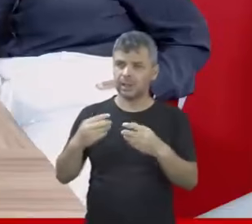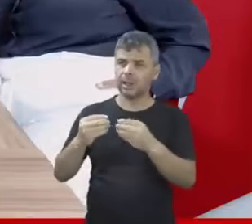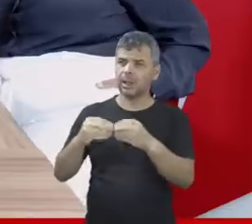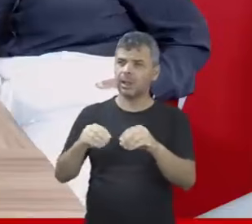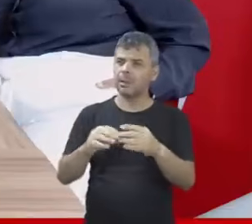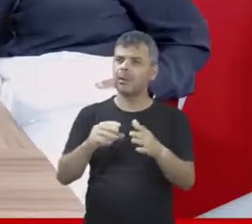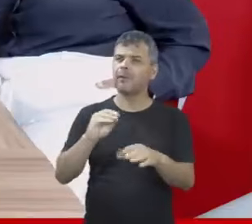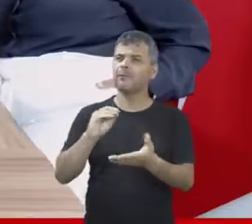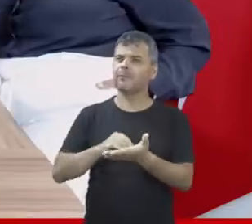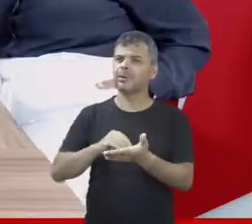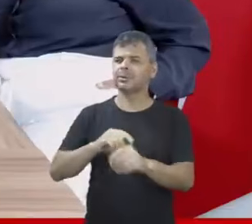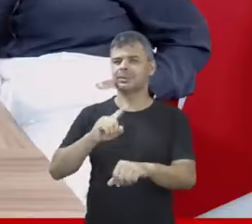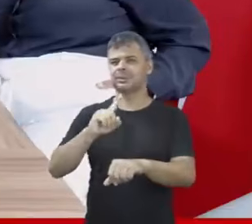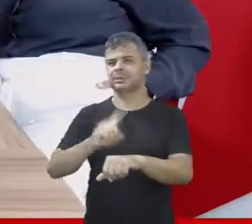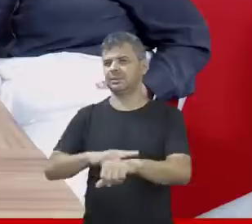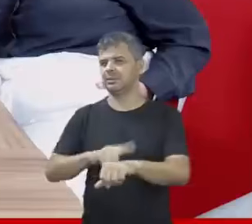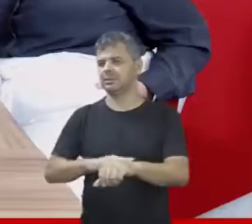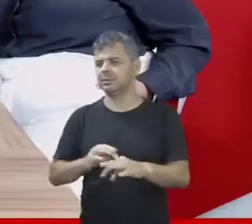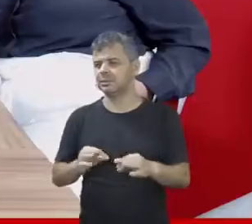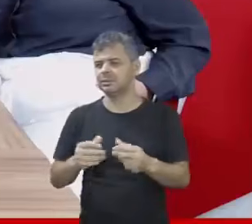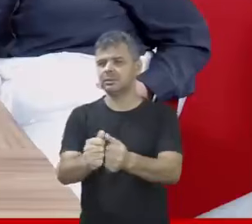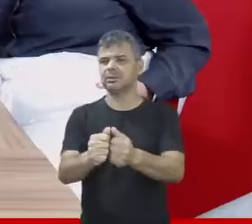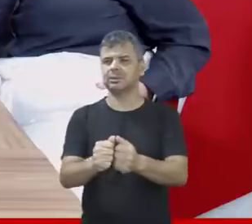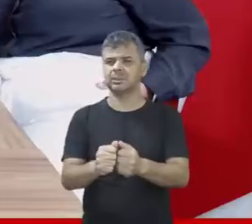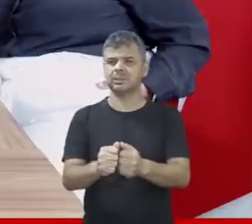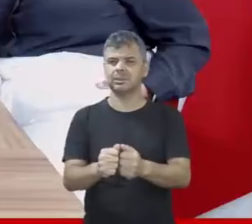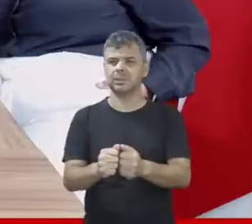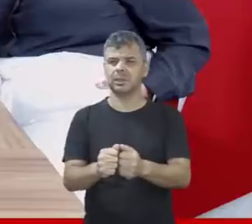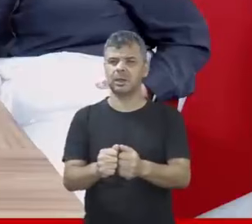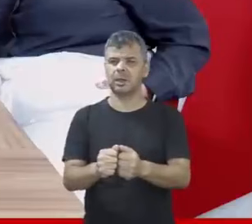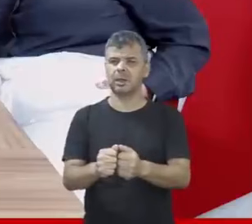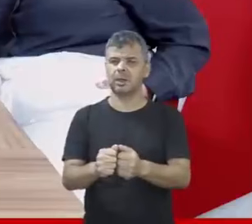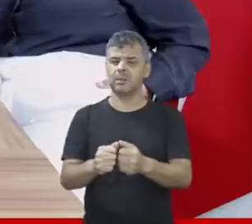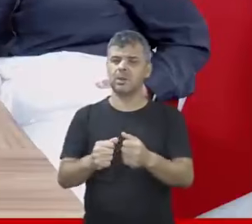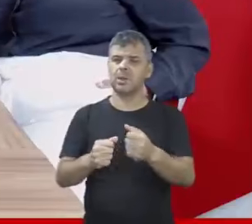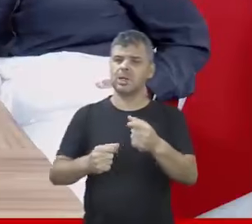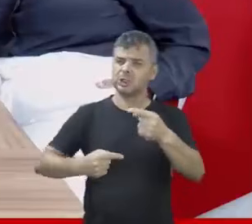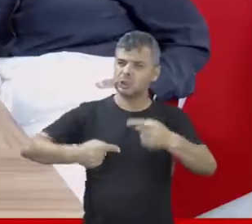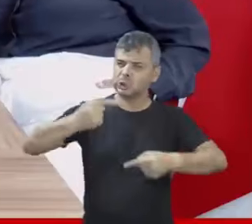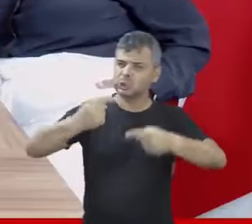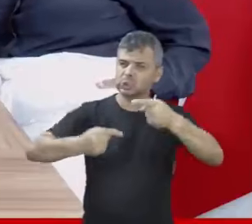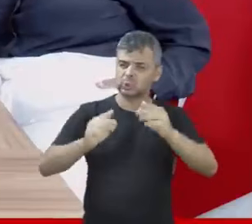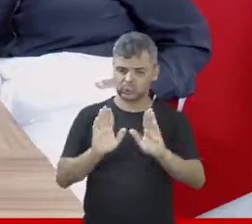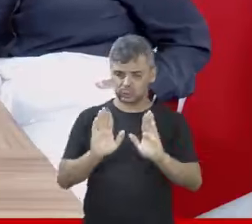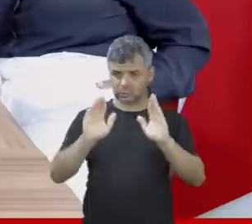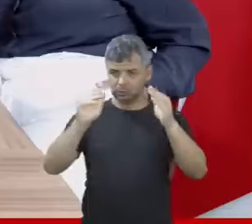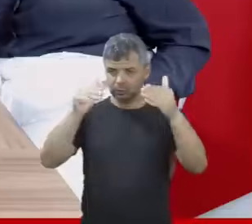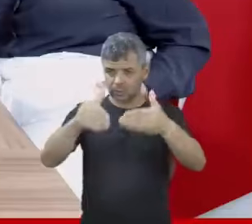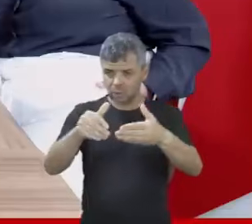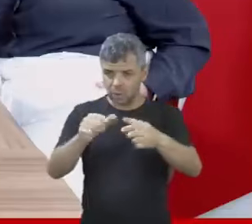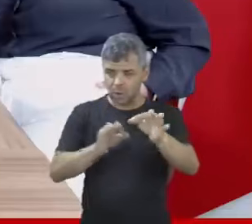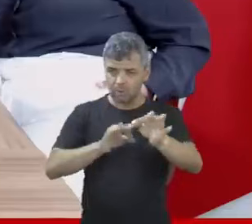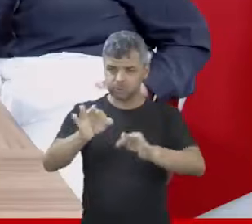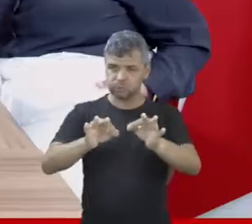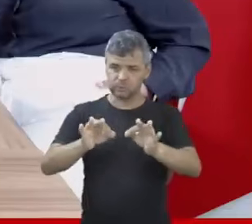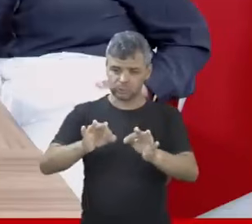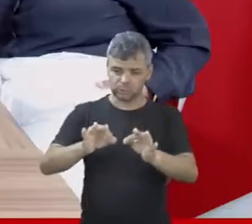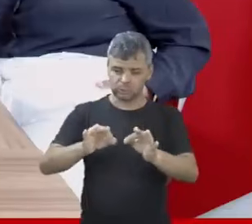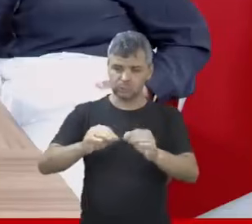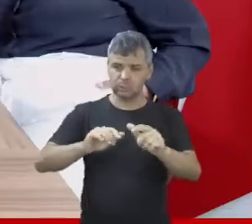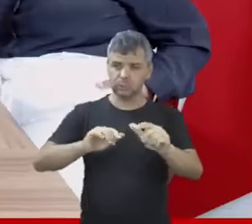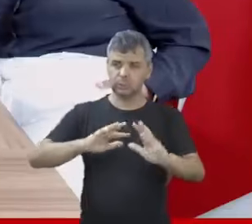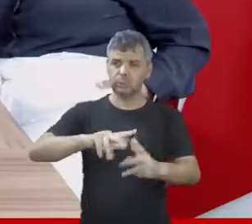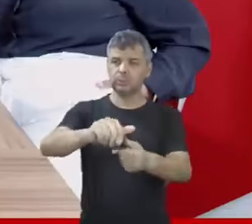falta de tempo. Isso tudo vem para uma discussão central, né, sobre a organização no mundo do trabalho